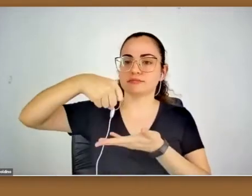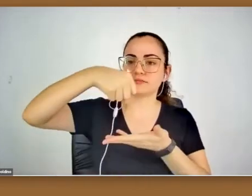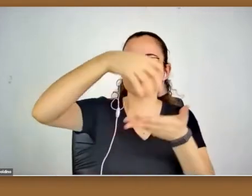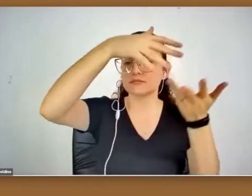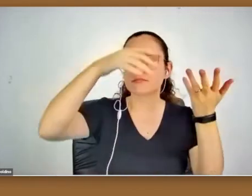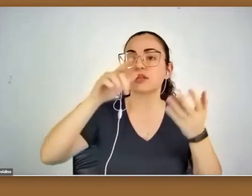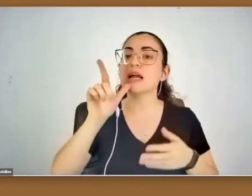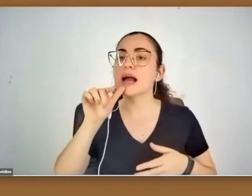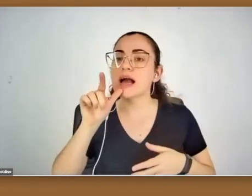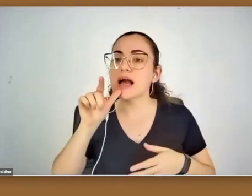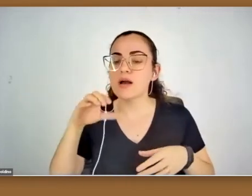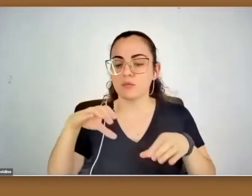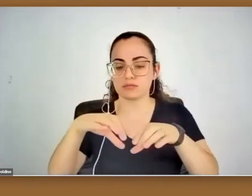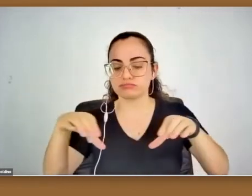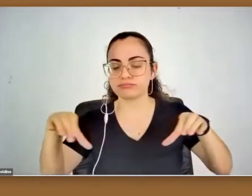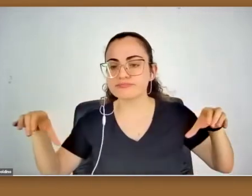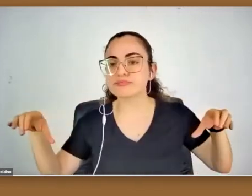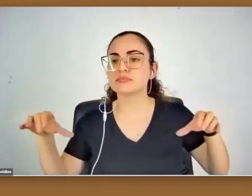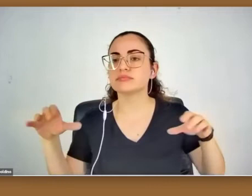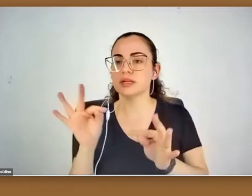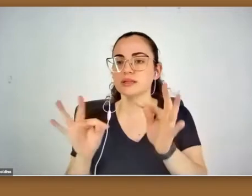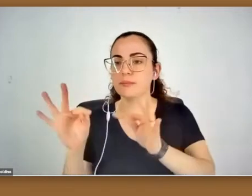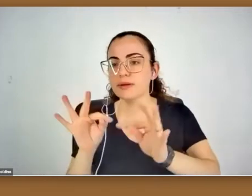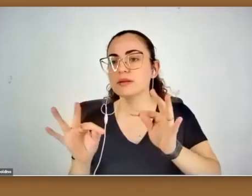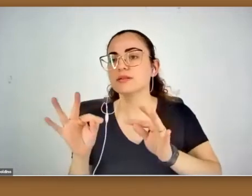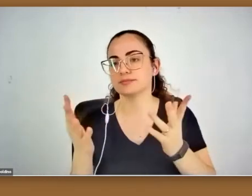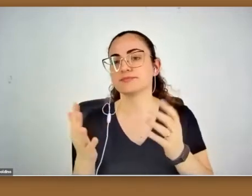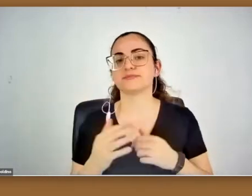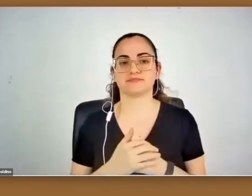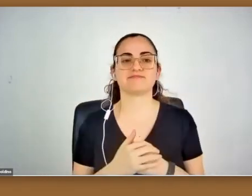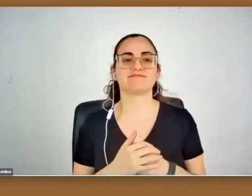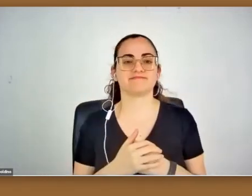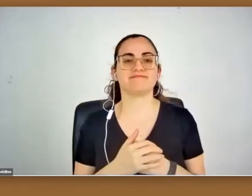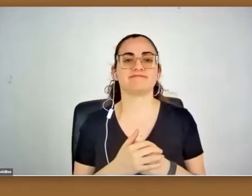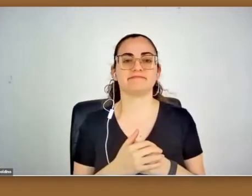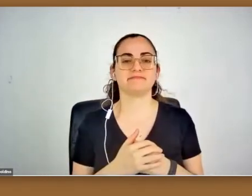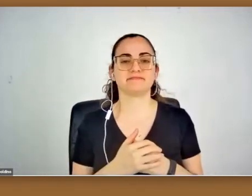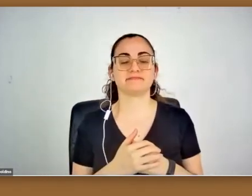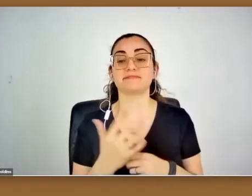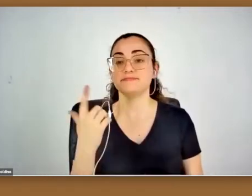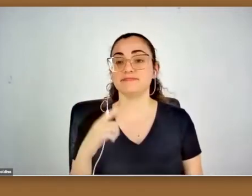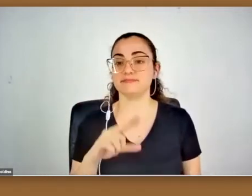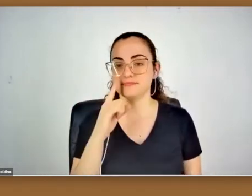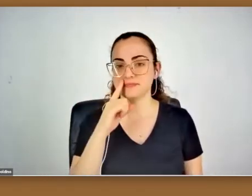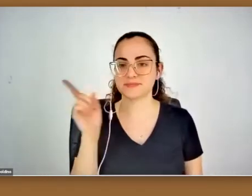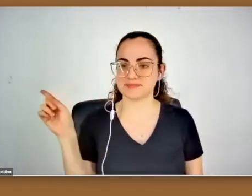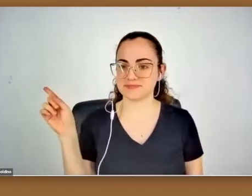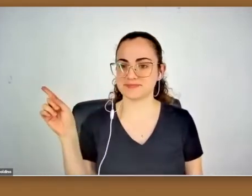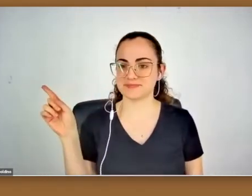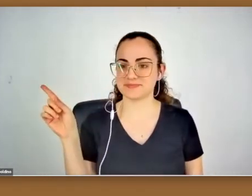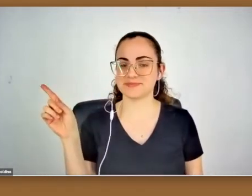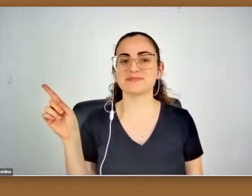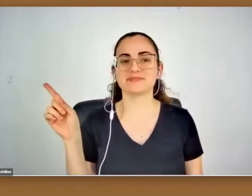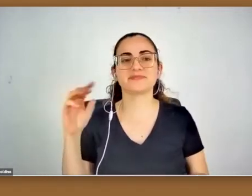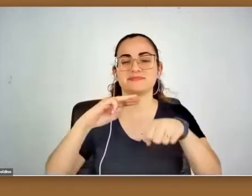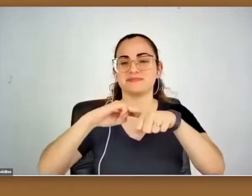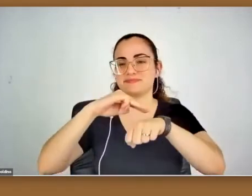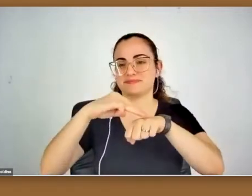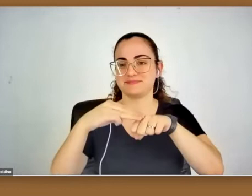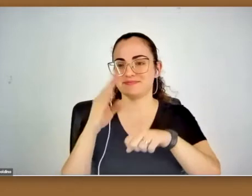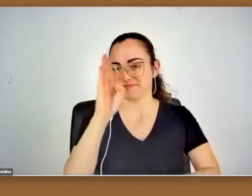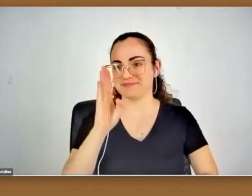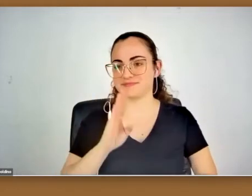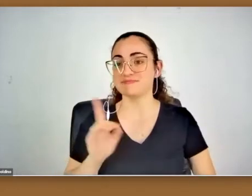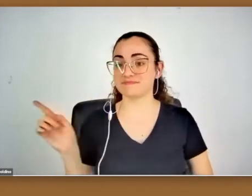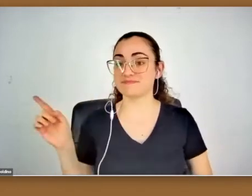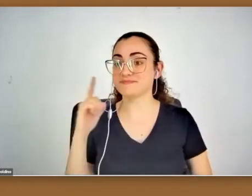importante. E aí o Zika, né, como eu falei com vocês, ele teve uma diminuição, né, grande,